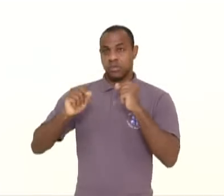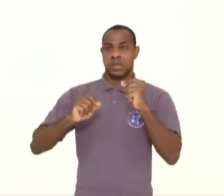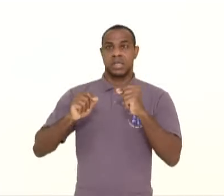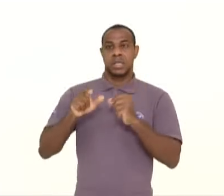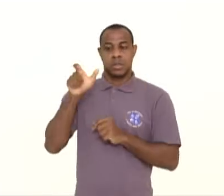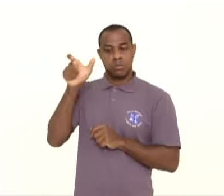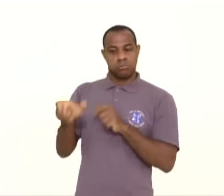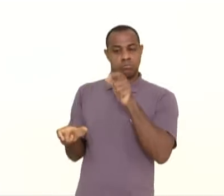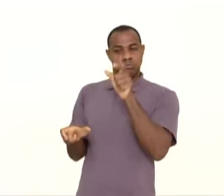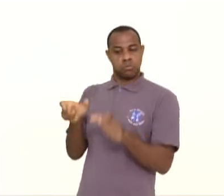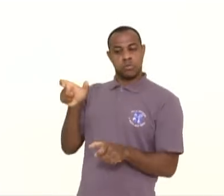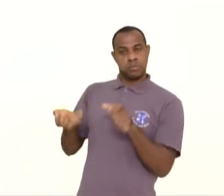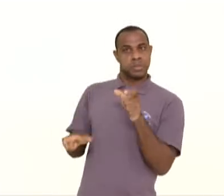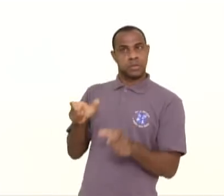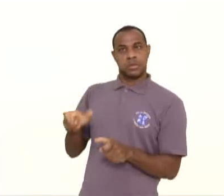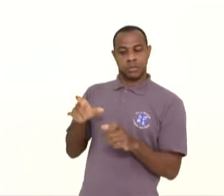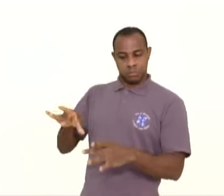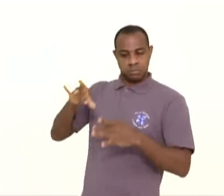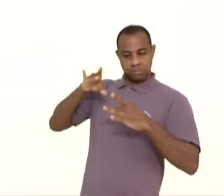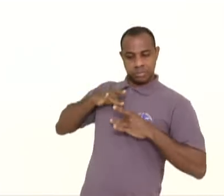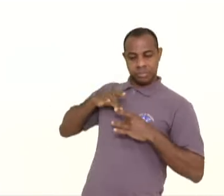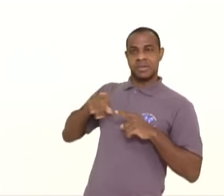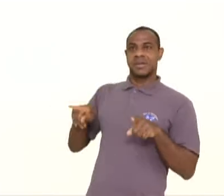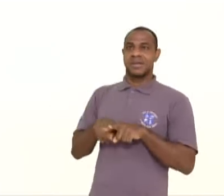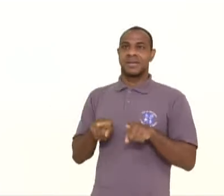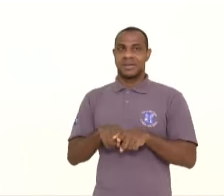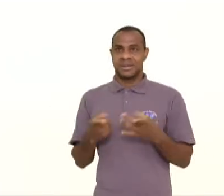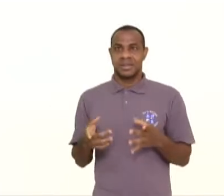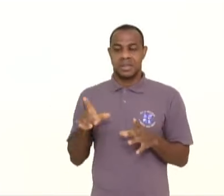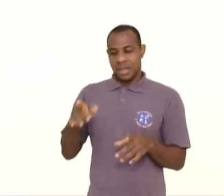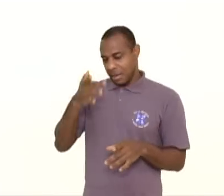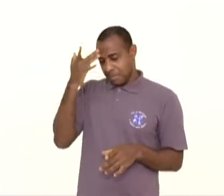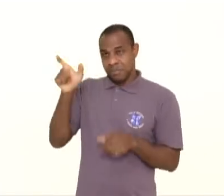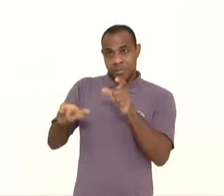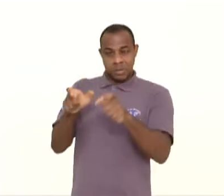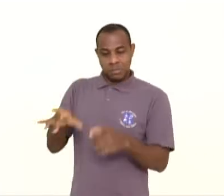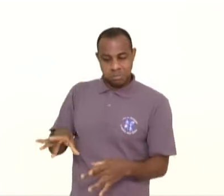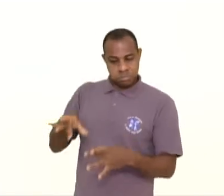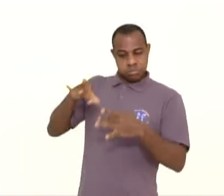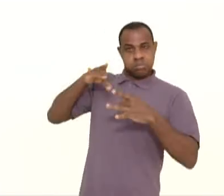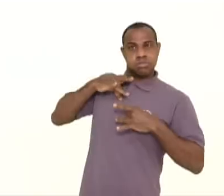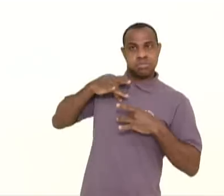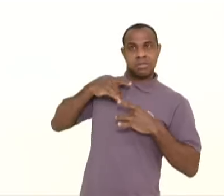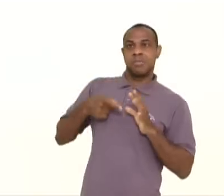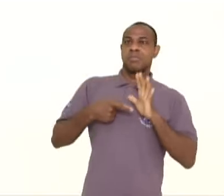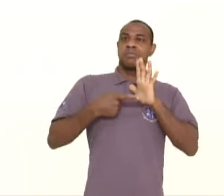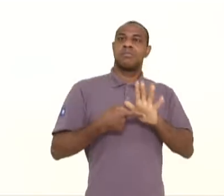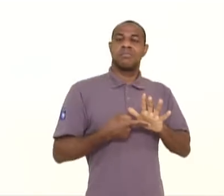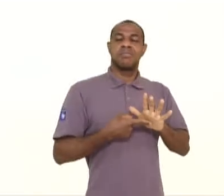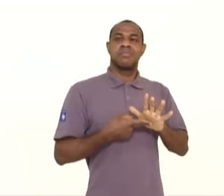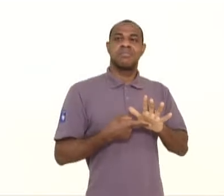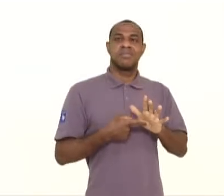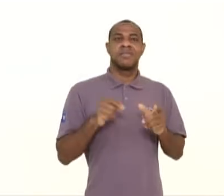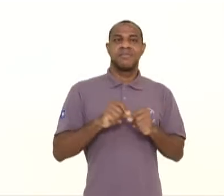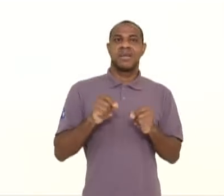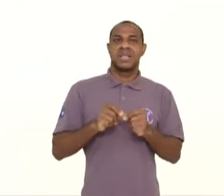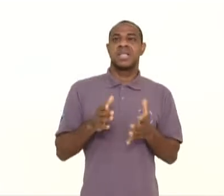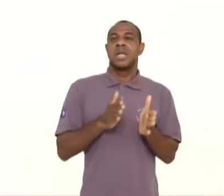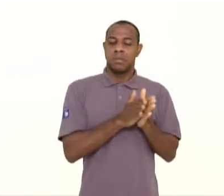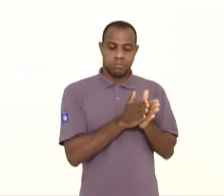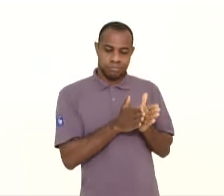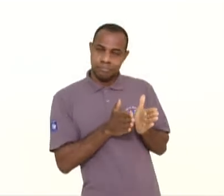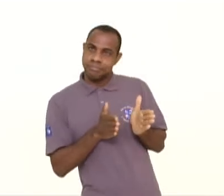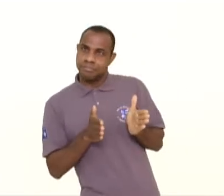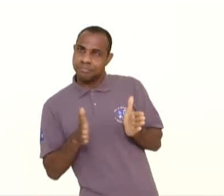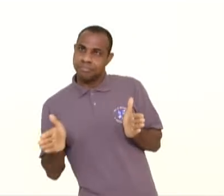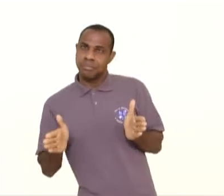personagens propriamente dito, né? Então o pessoal incorporava aquele personagem, ele representava o personagem durante todo o seu